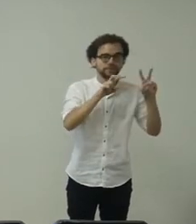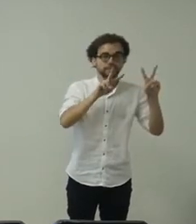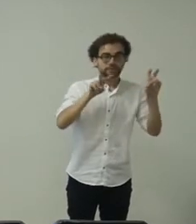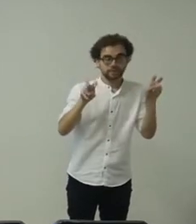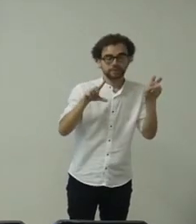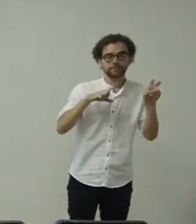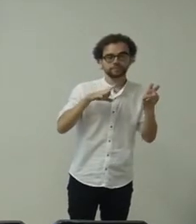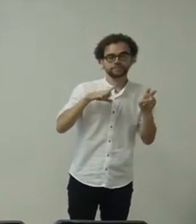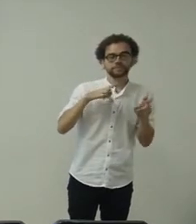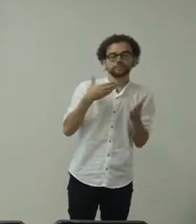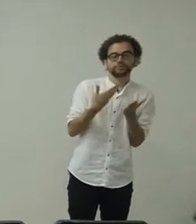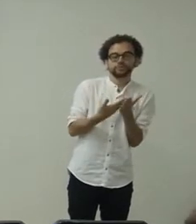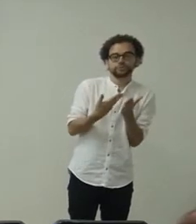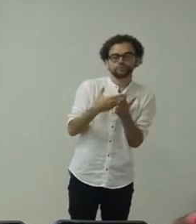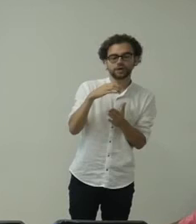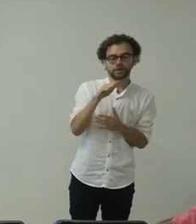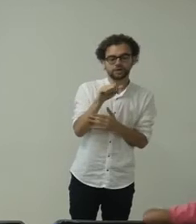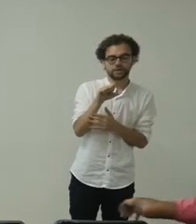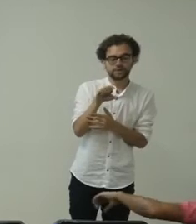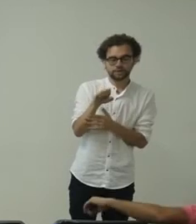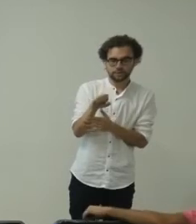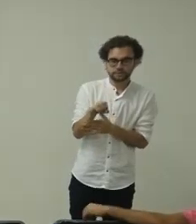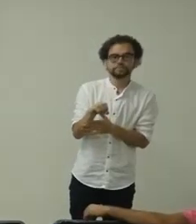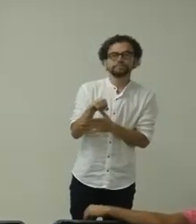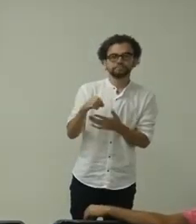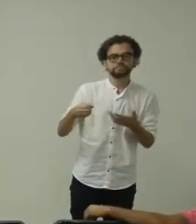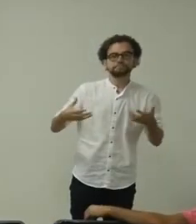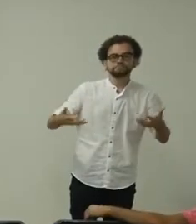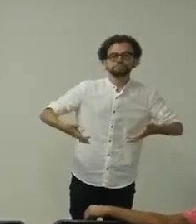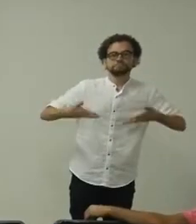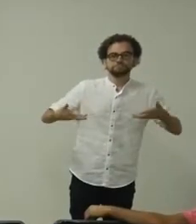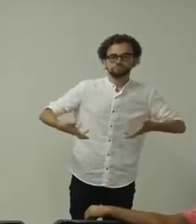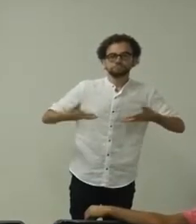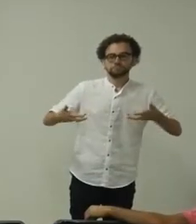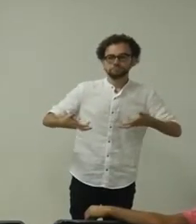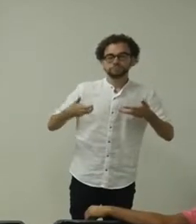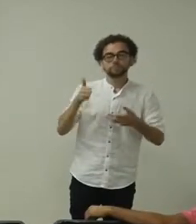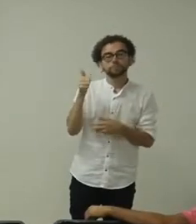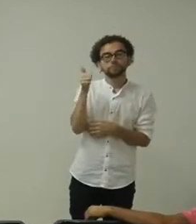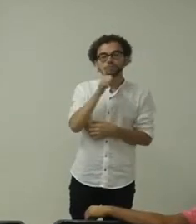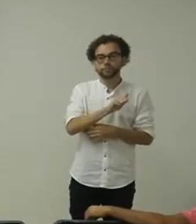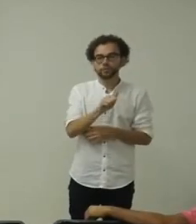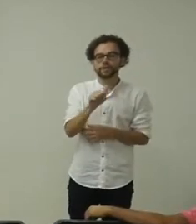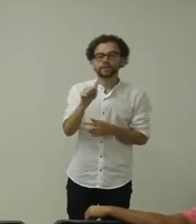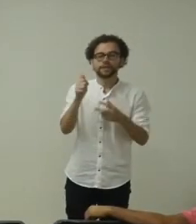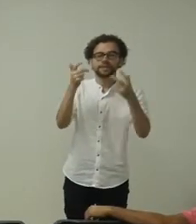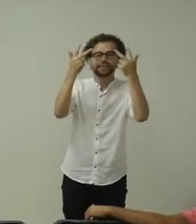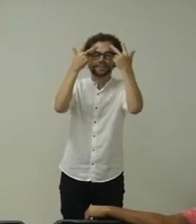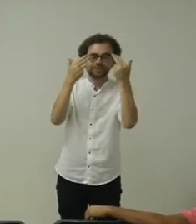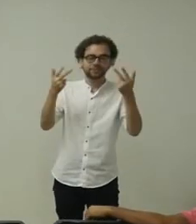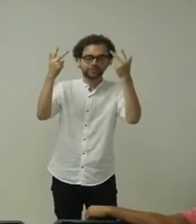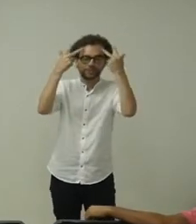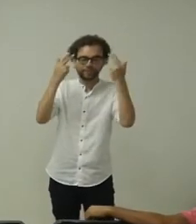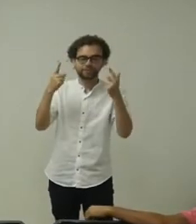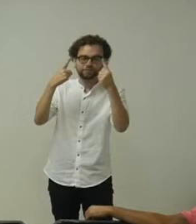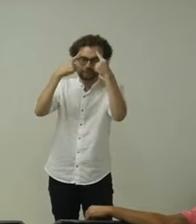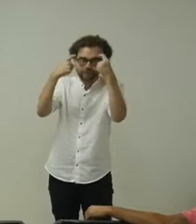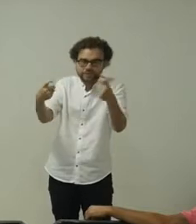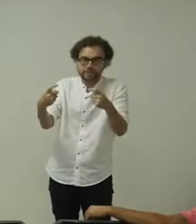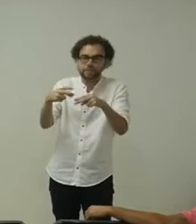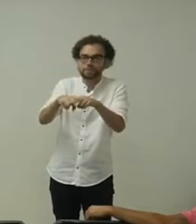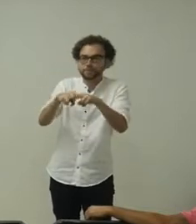trouxe estudos de casos que enriqueceram bastante. E a mulher acaba naturalizando a violência por questões